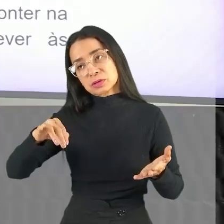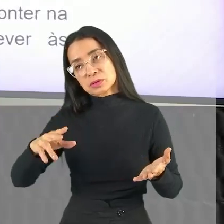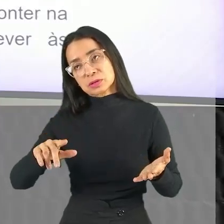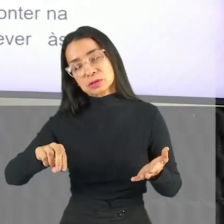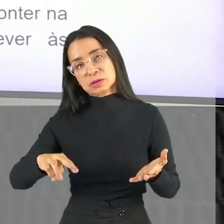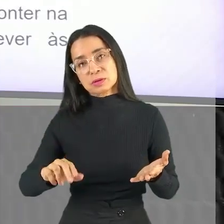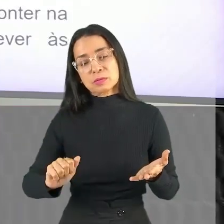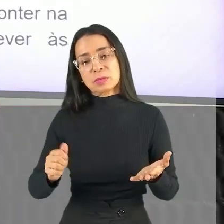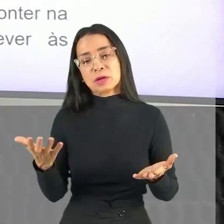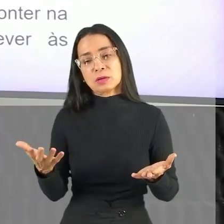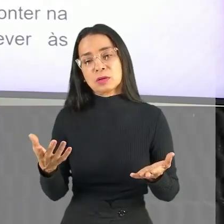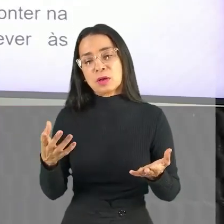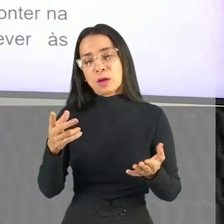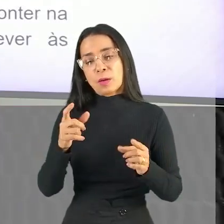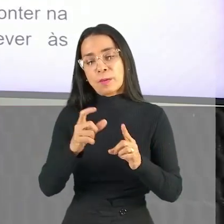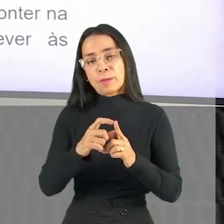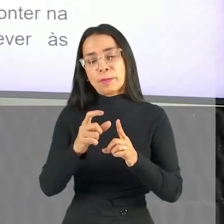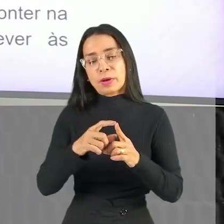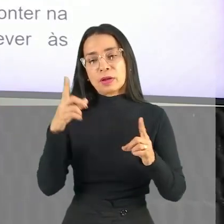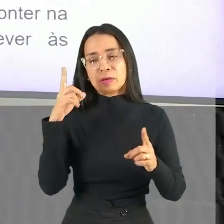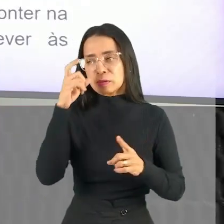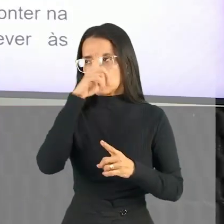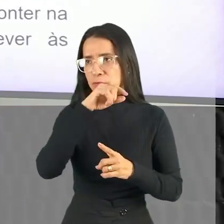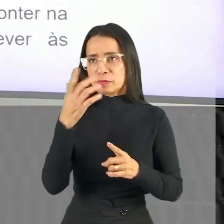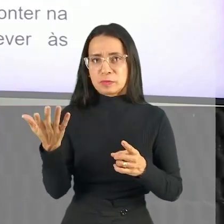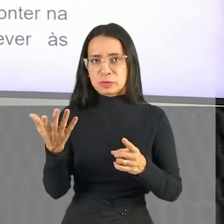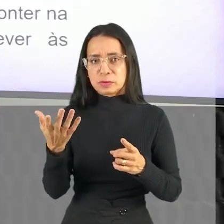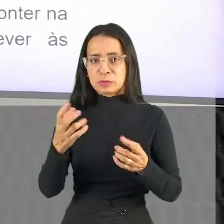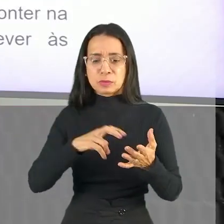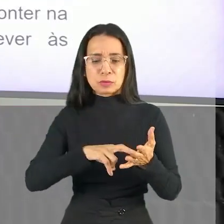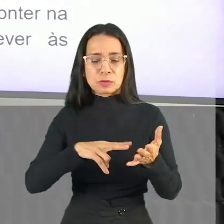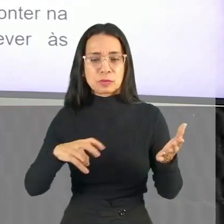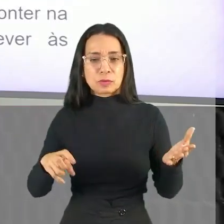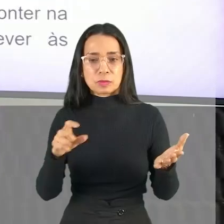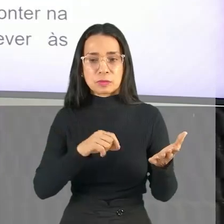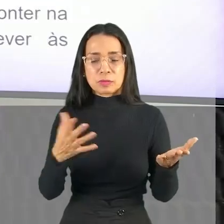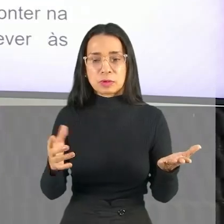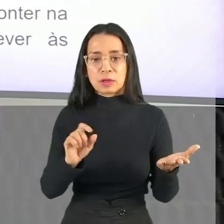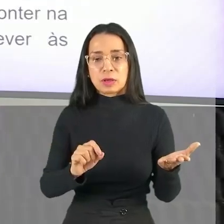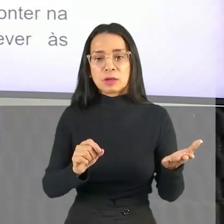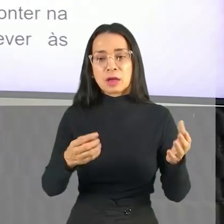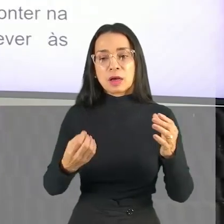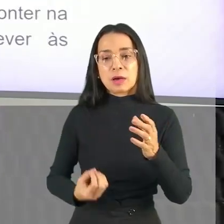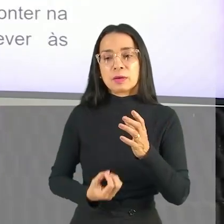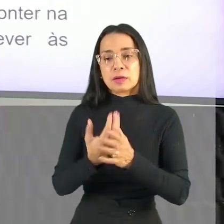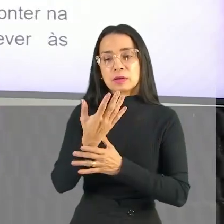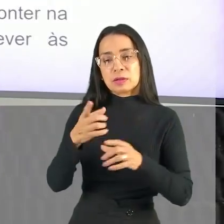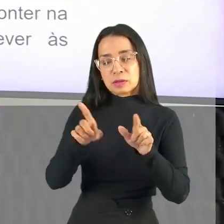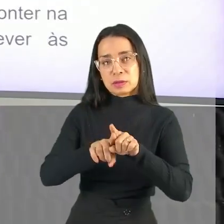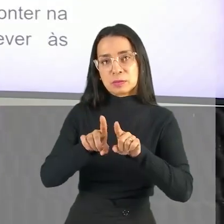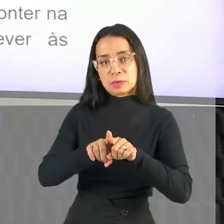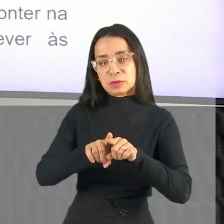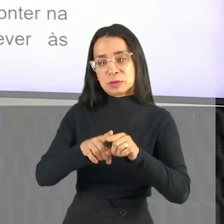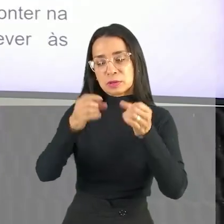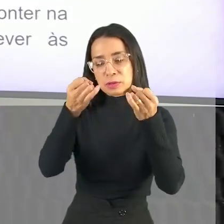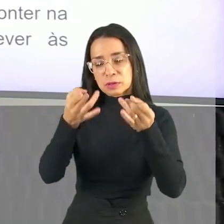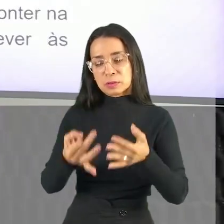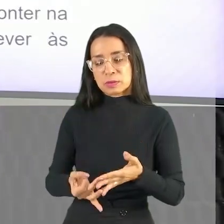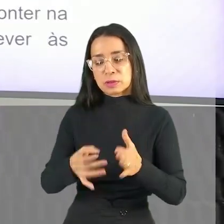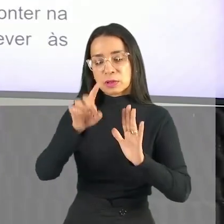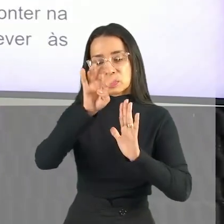tão difícil do nosso léxico, ou seja, do nosso vocabulário, apareceu também sendo explicado no texto motivador.